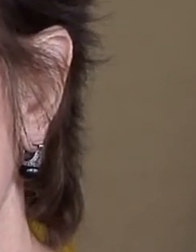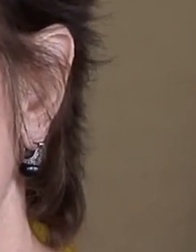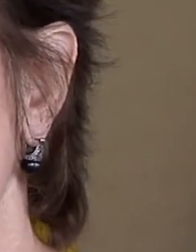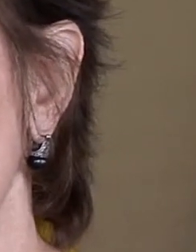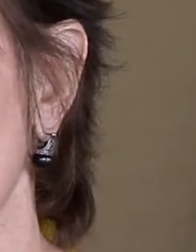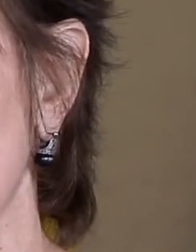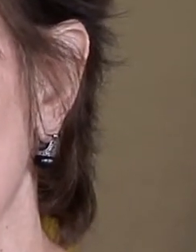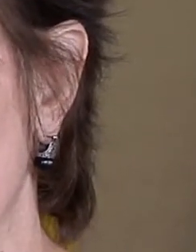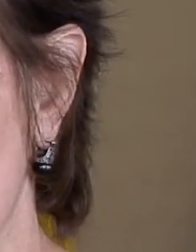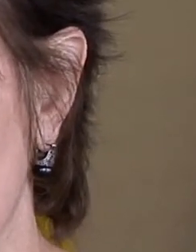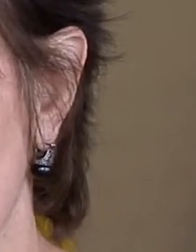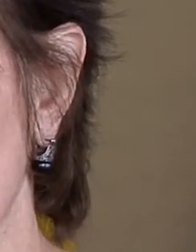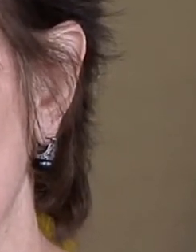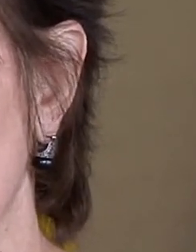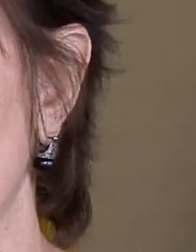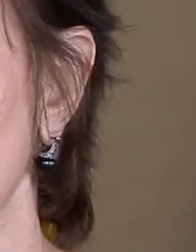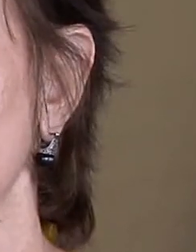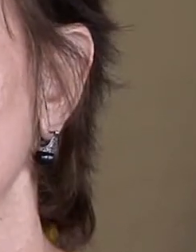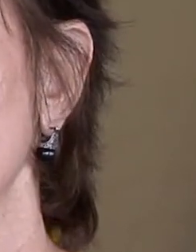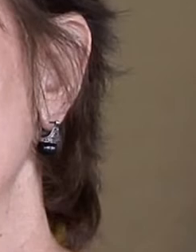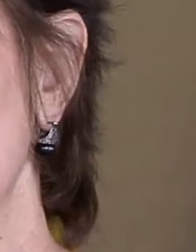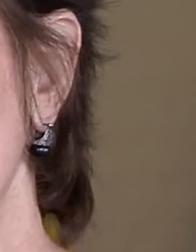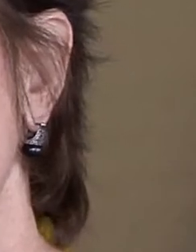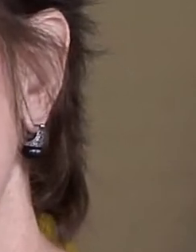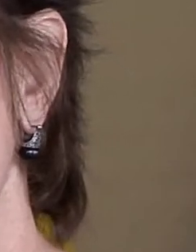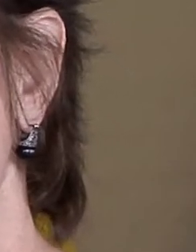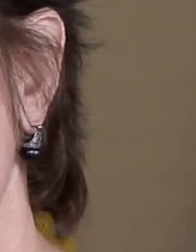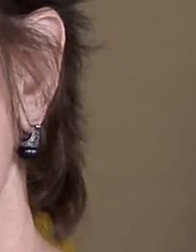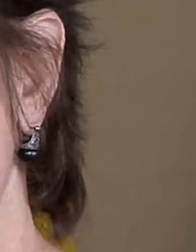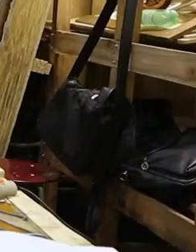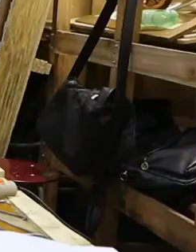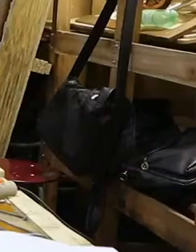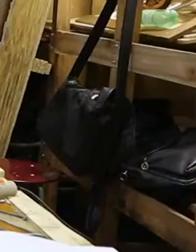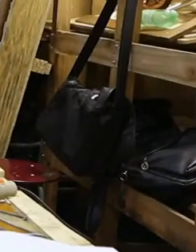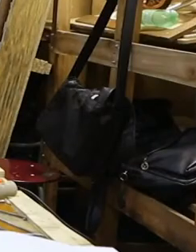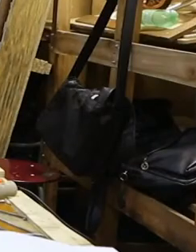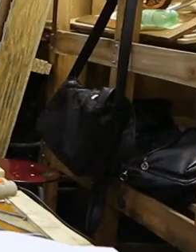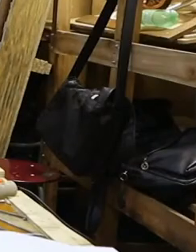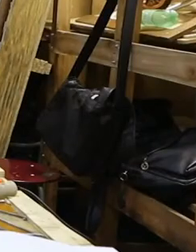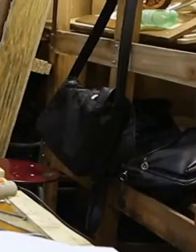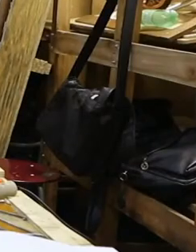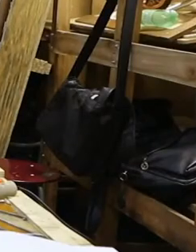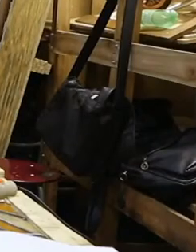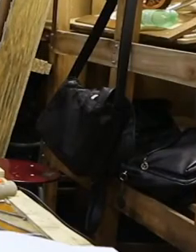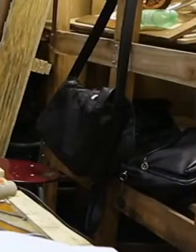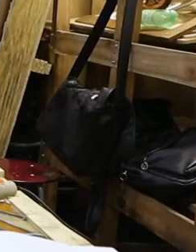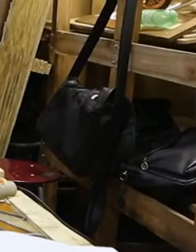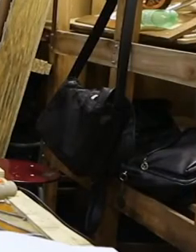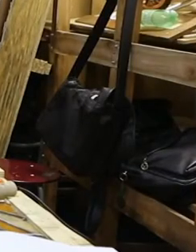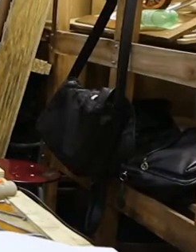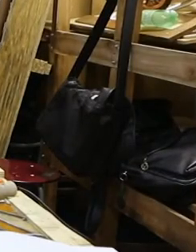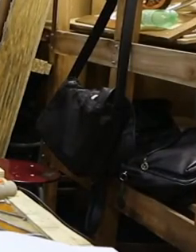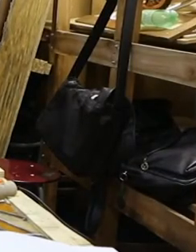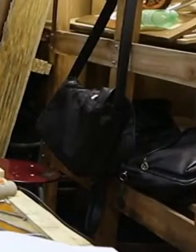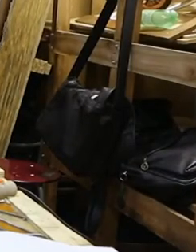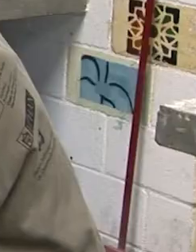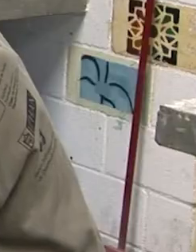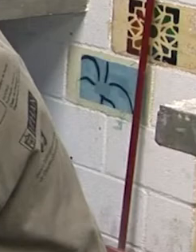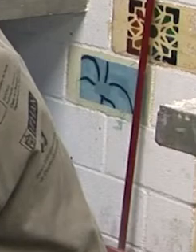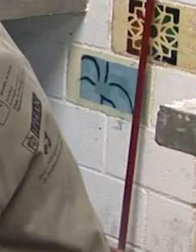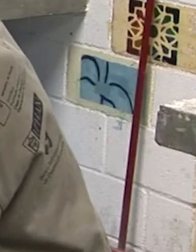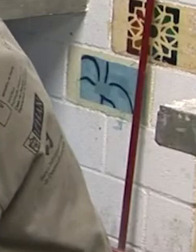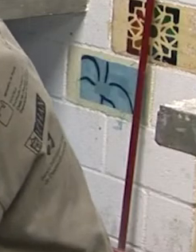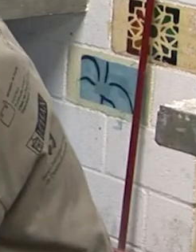da preservação do patrimônio, quanto da valorização. E isso faz muita diferença na atuação deles